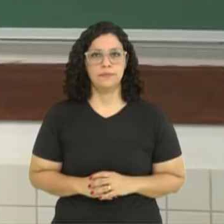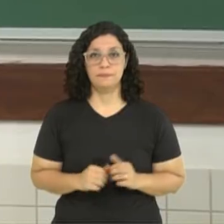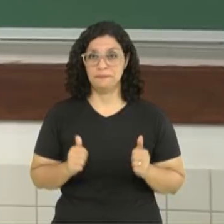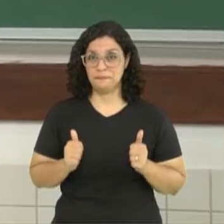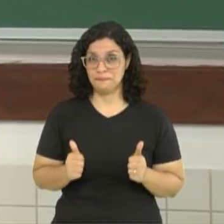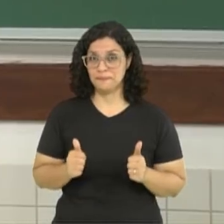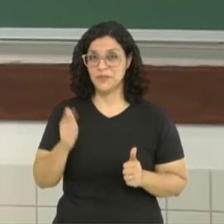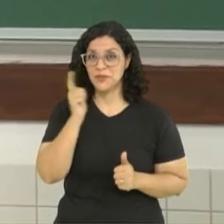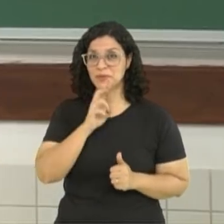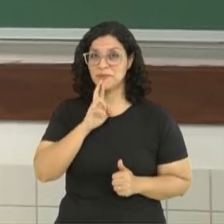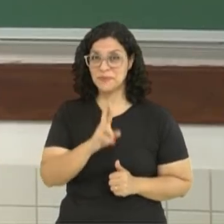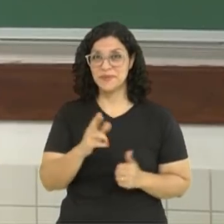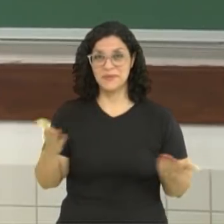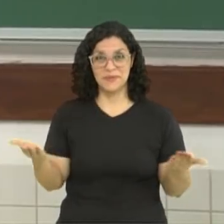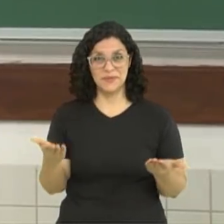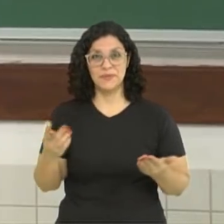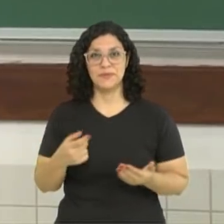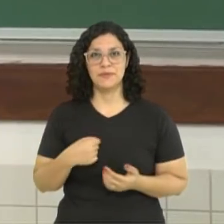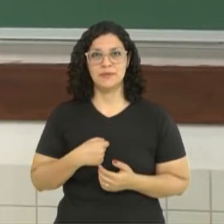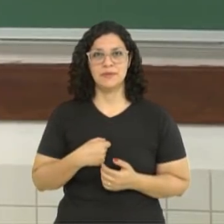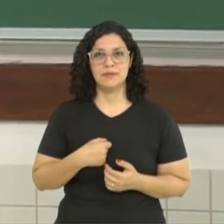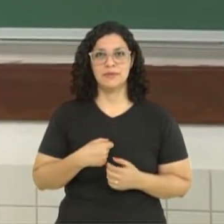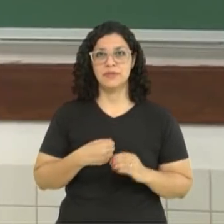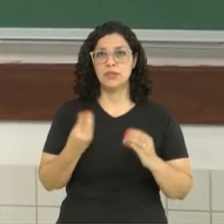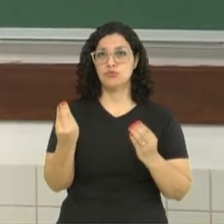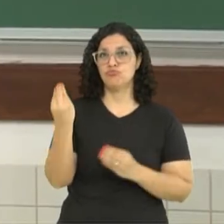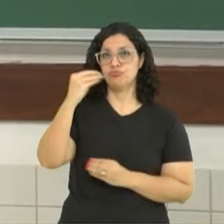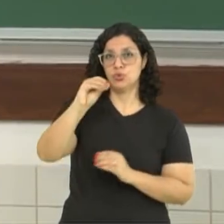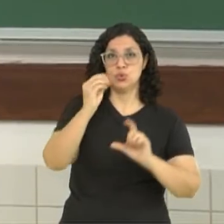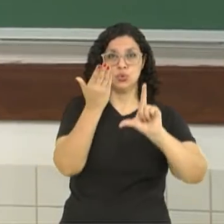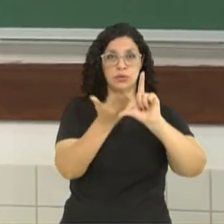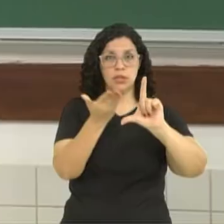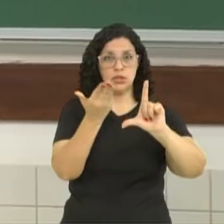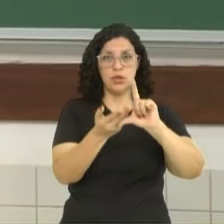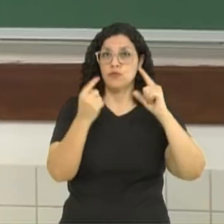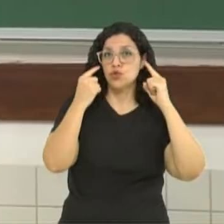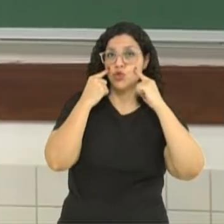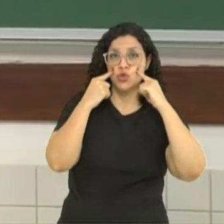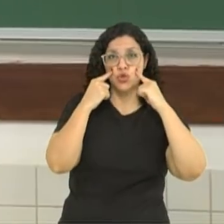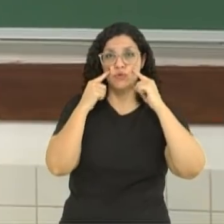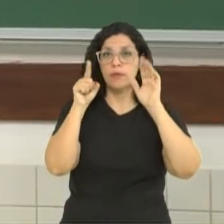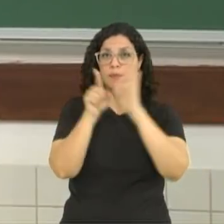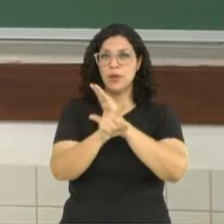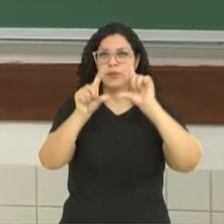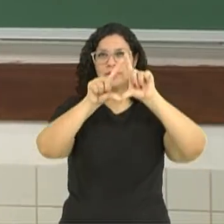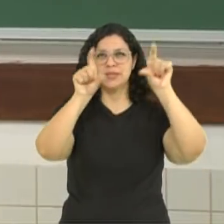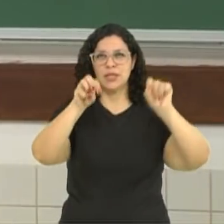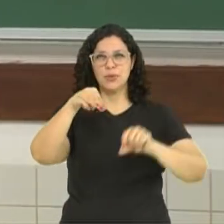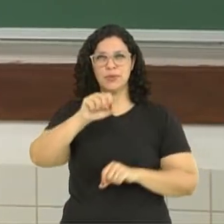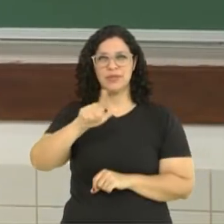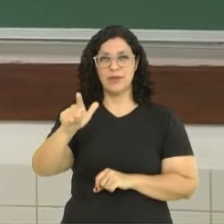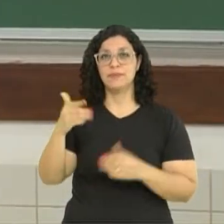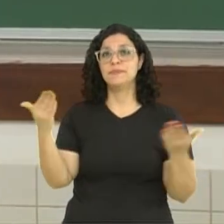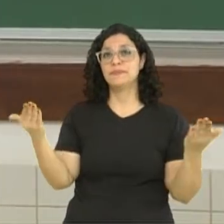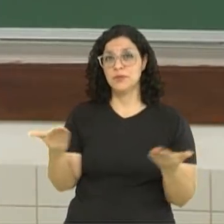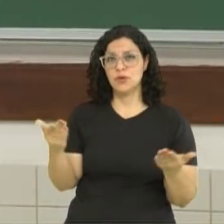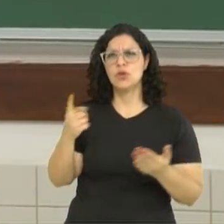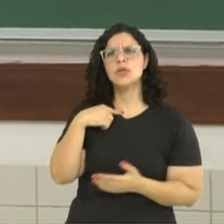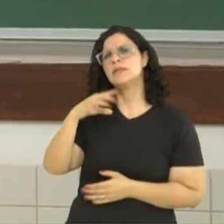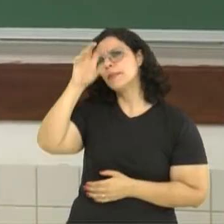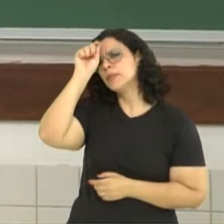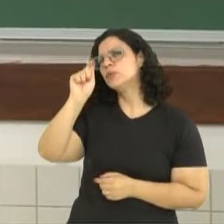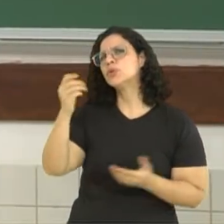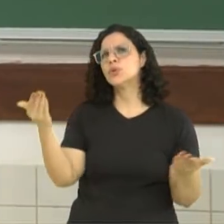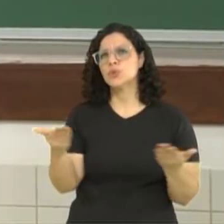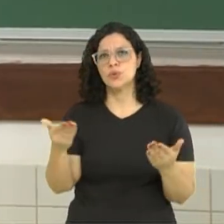Beleza, gente? Respondeu lá? Posta lá no Class. Qualquer dúvida, passa no mural pra gente, ok? O que a gente aprendeu